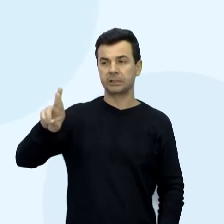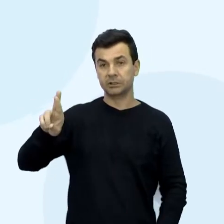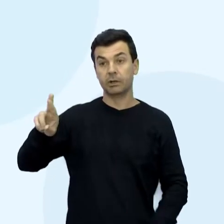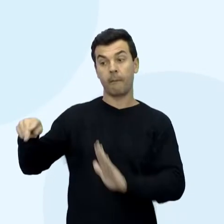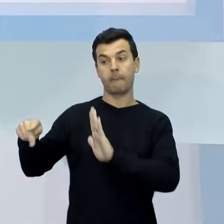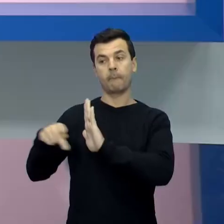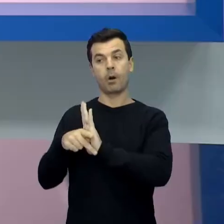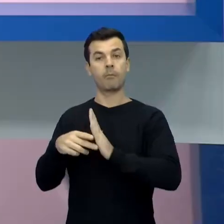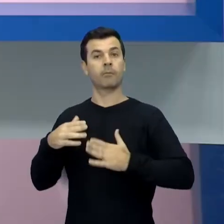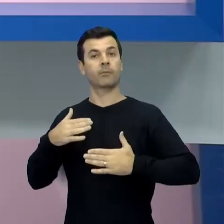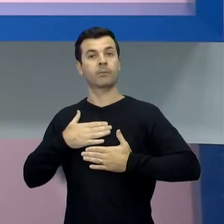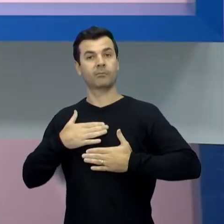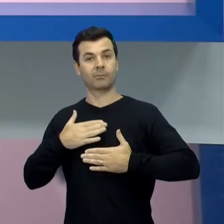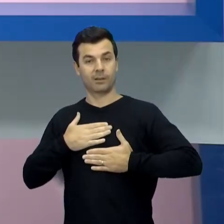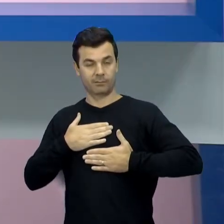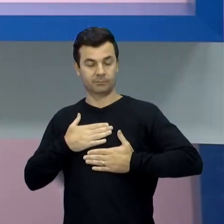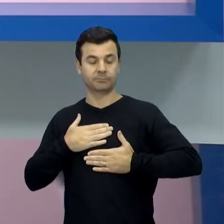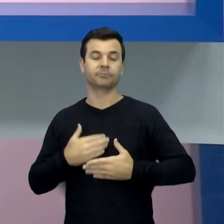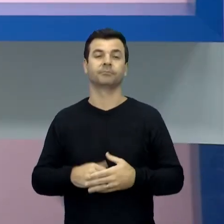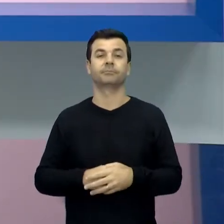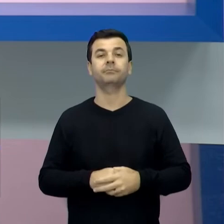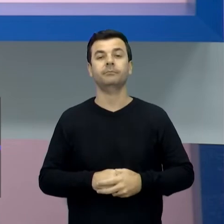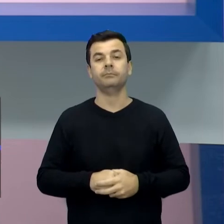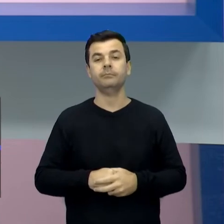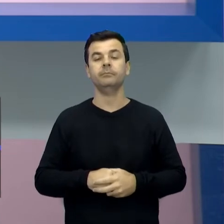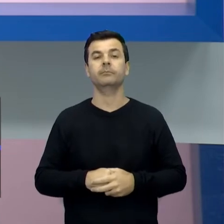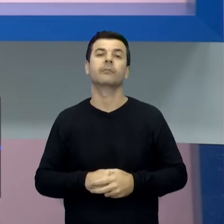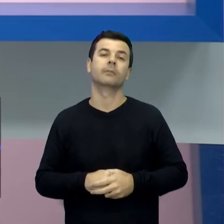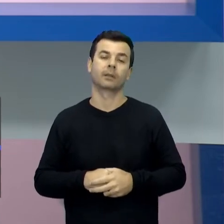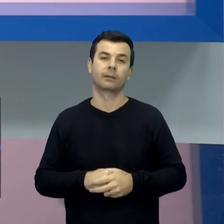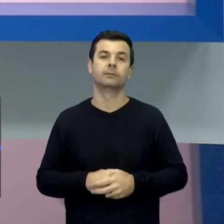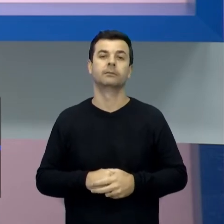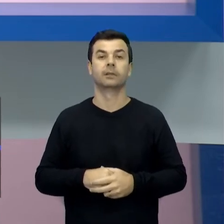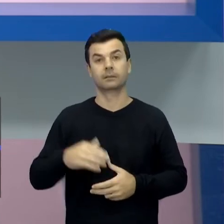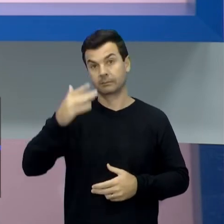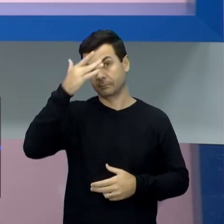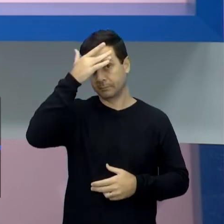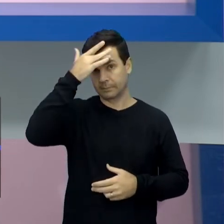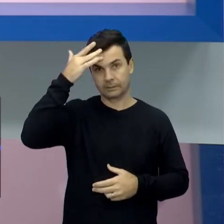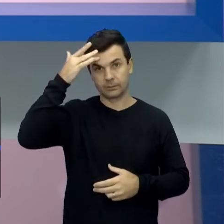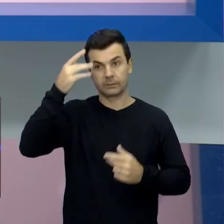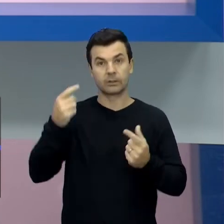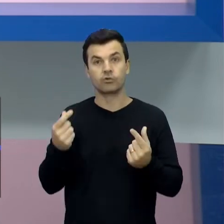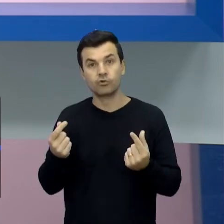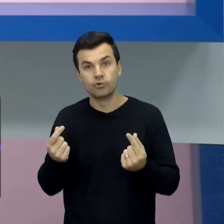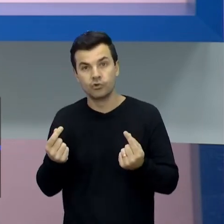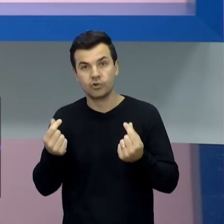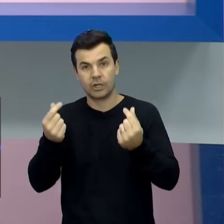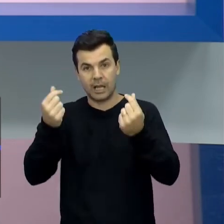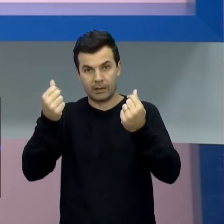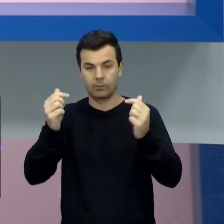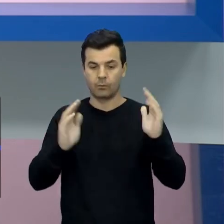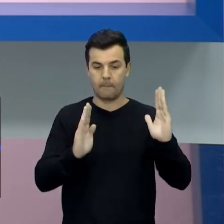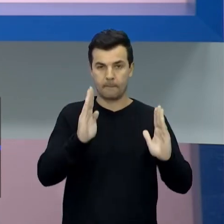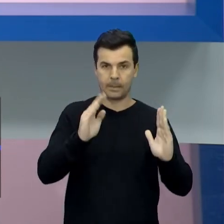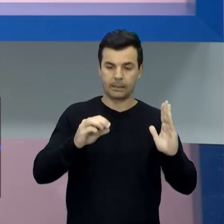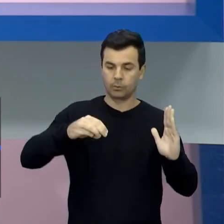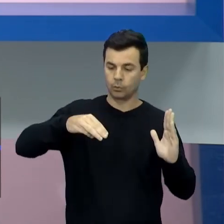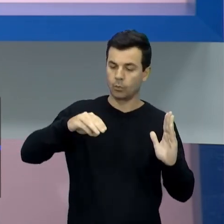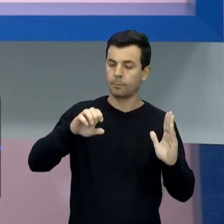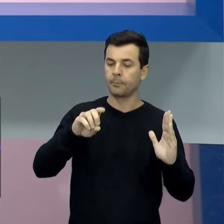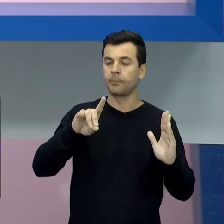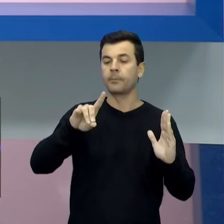mim. Basicamente as pessoas, né, de elite, né, na Idade Média colecionavam,